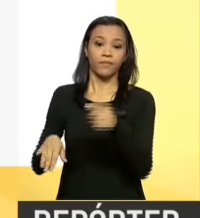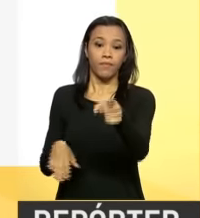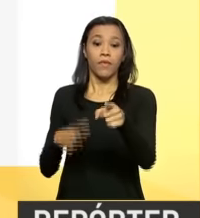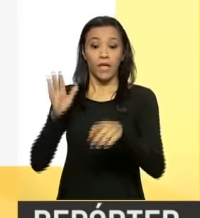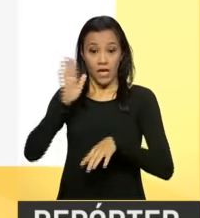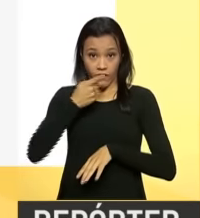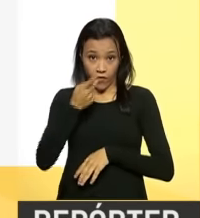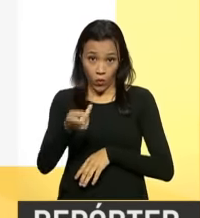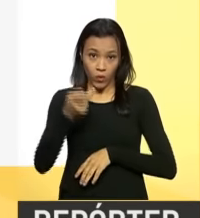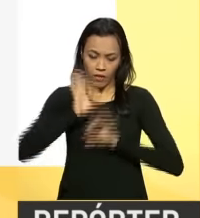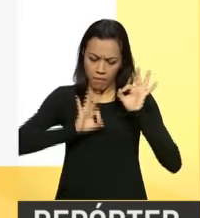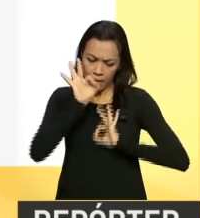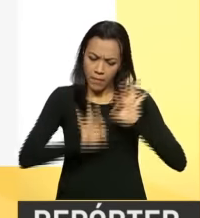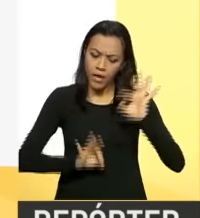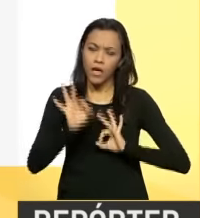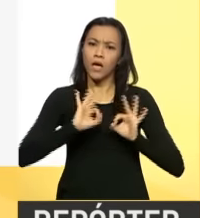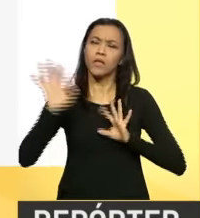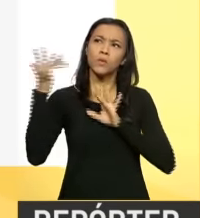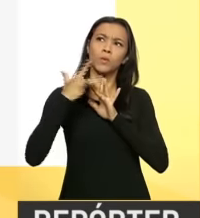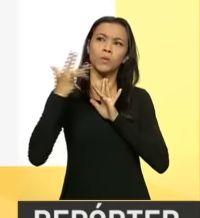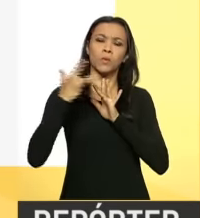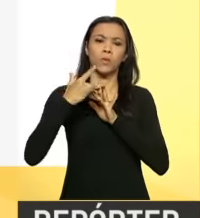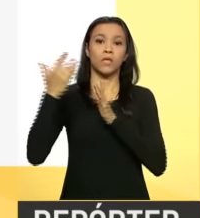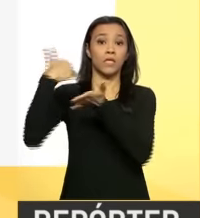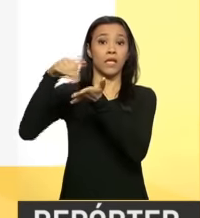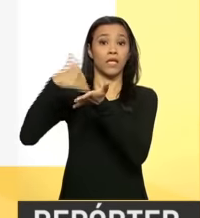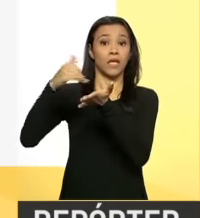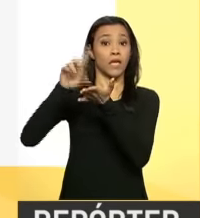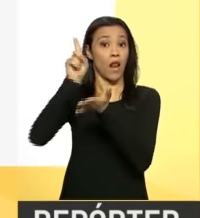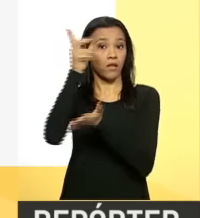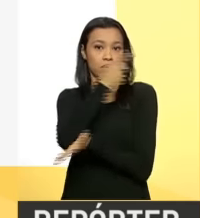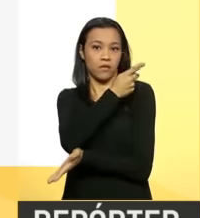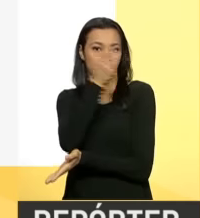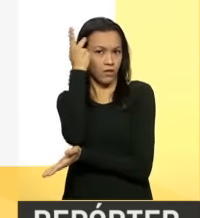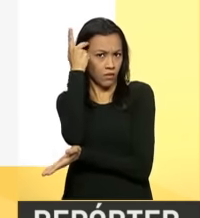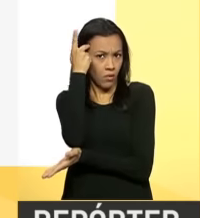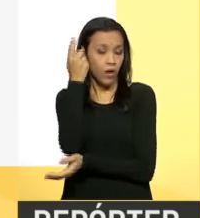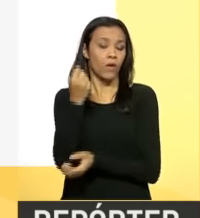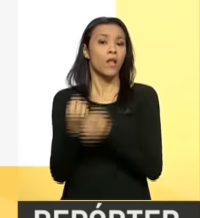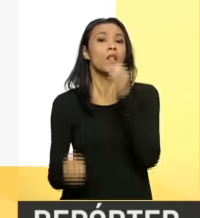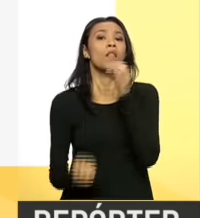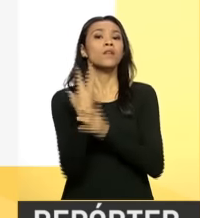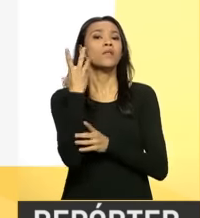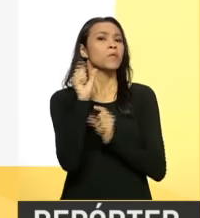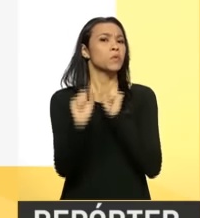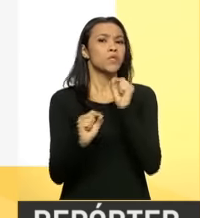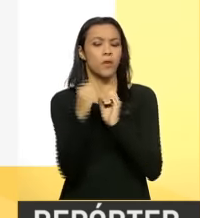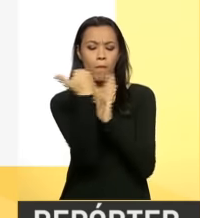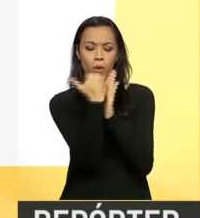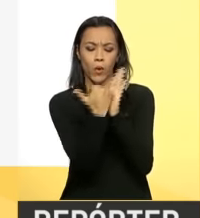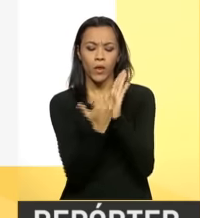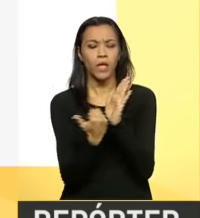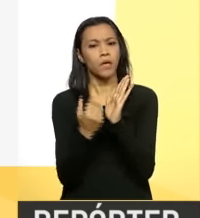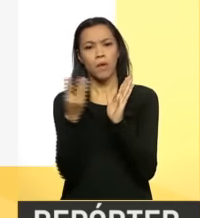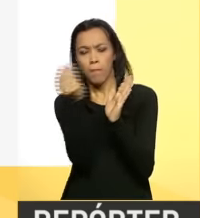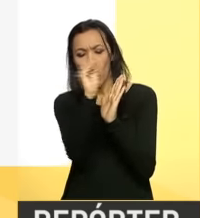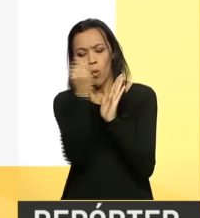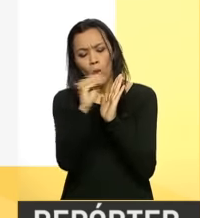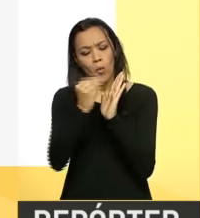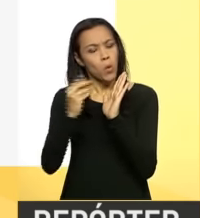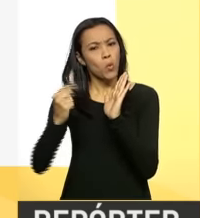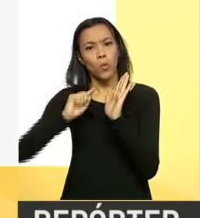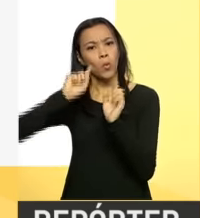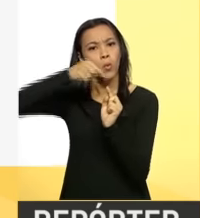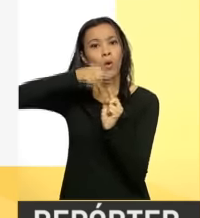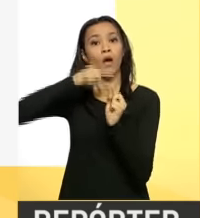Secretaria de Segurança Pública de São Paulo o lançamento de um programa de combate à violência